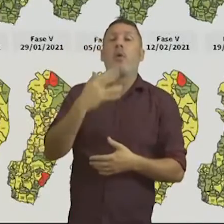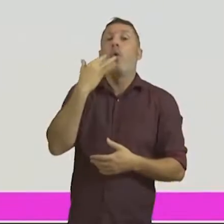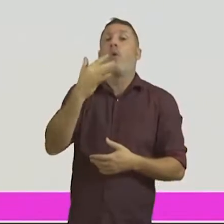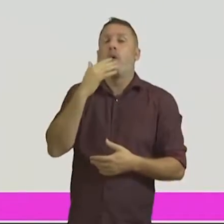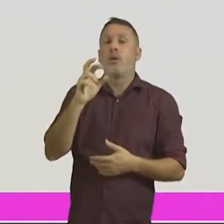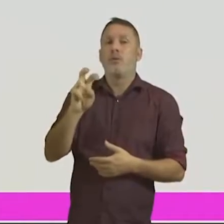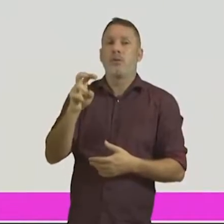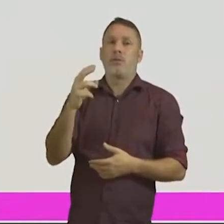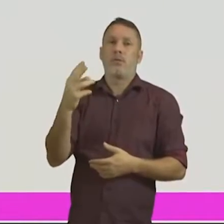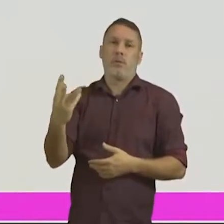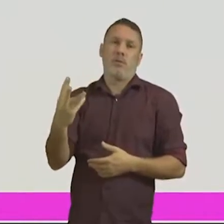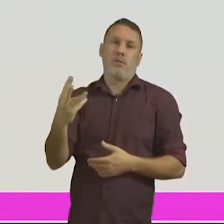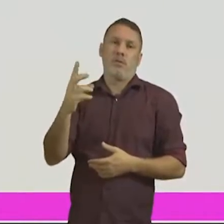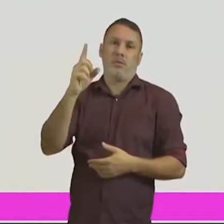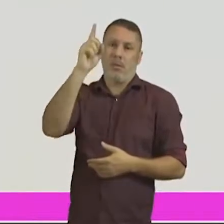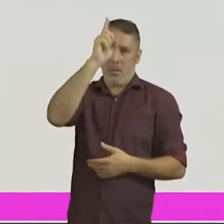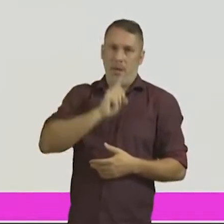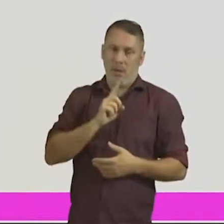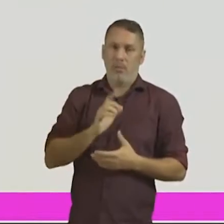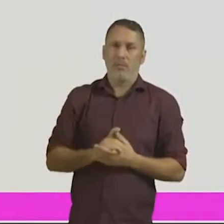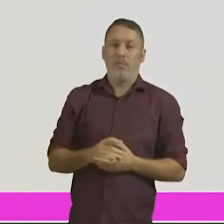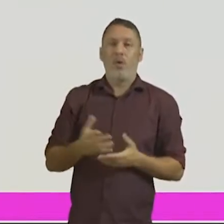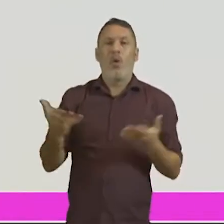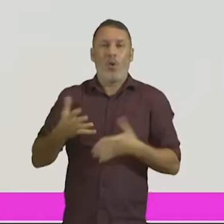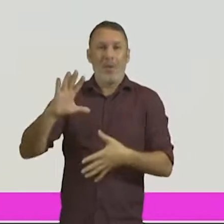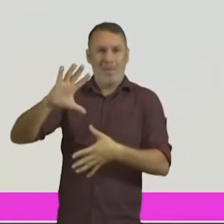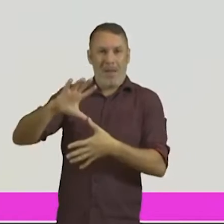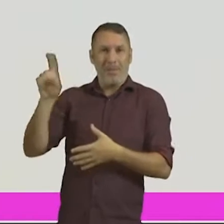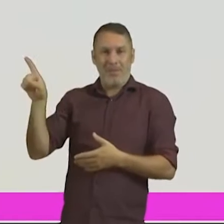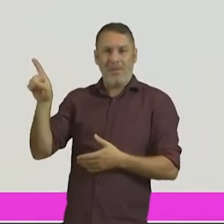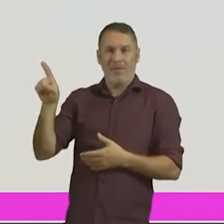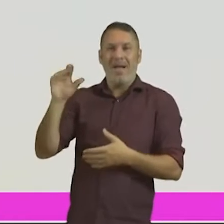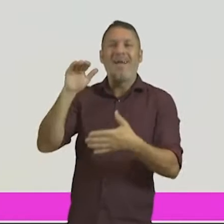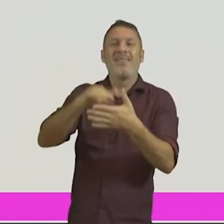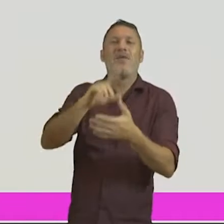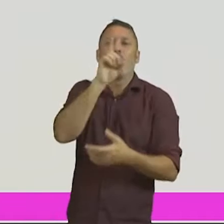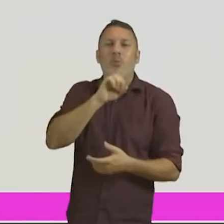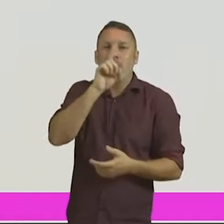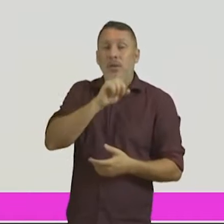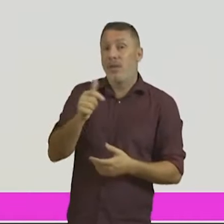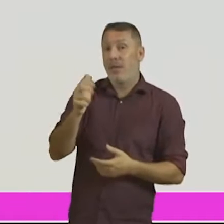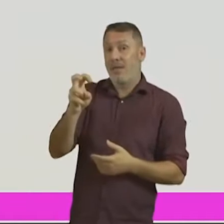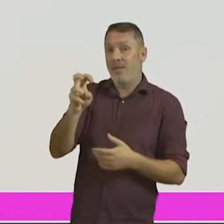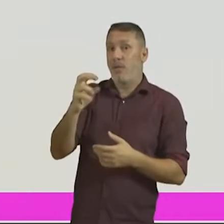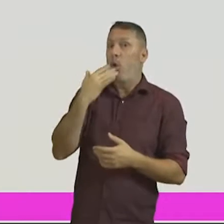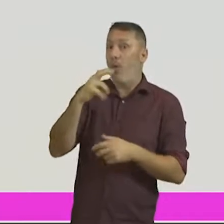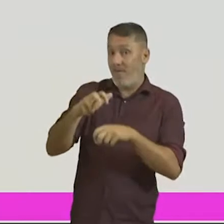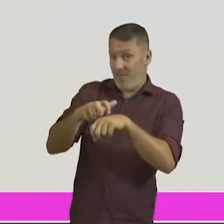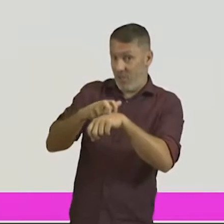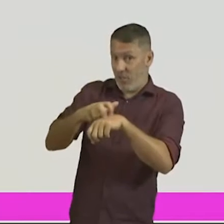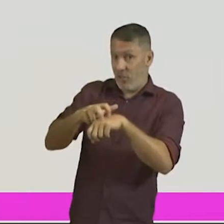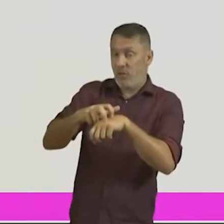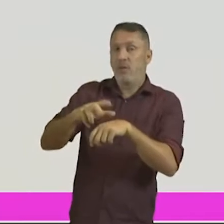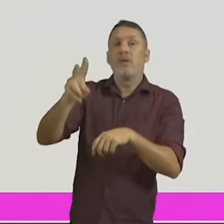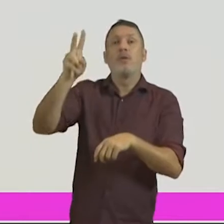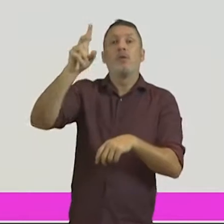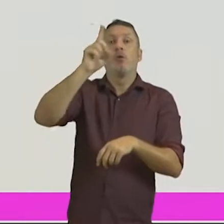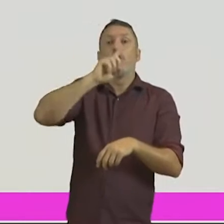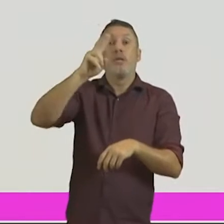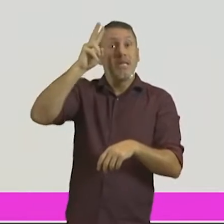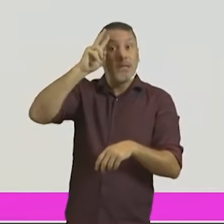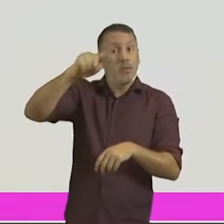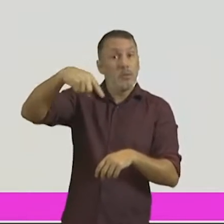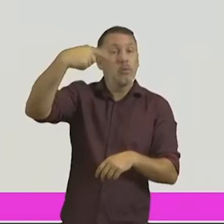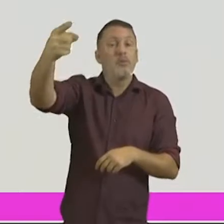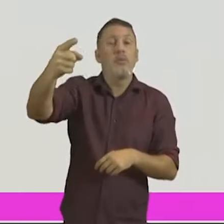53 municípios em risco moderado no mapa de hoje válida até domingo 15 municípios em risco baixo e do mapa vai ter